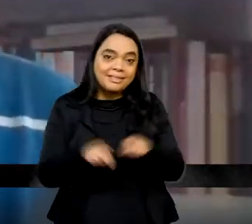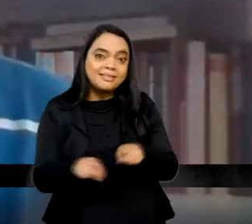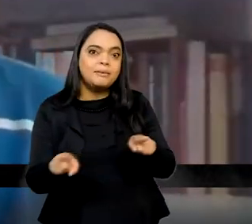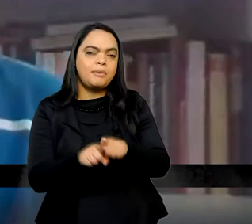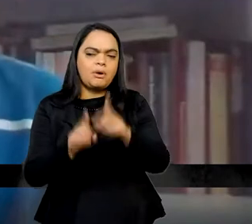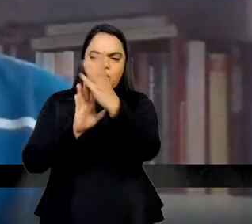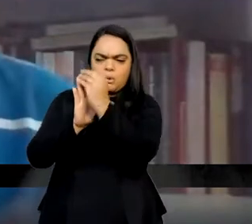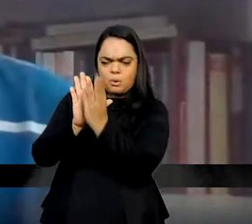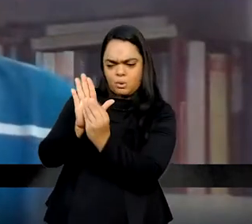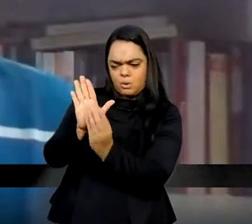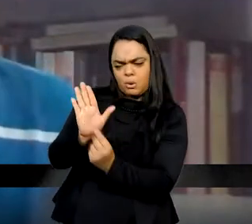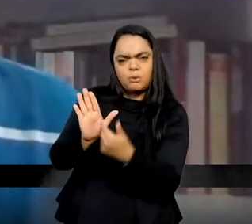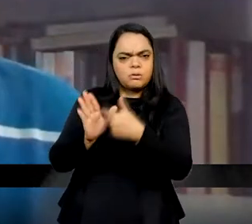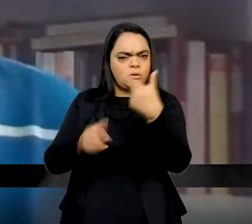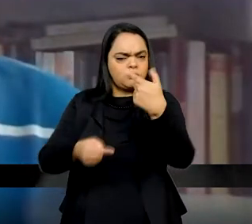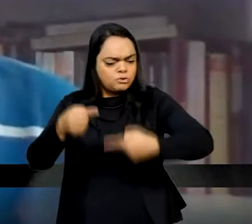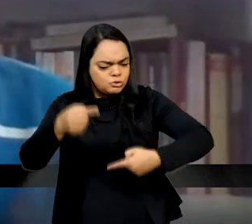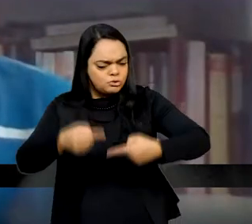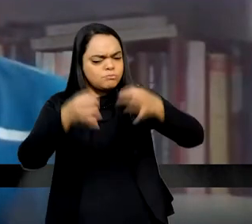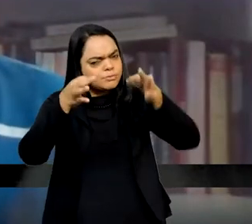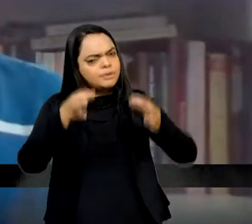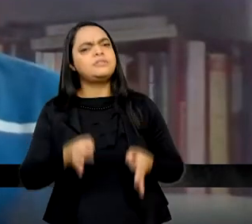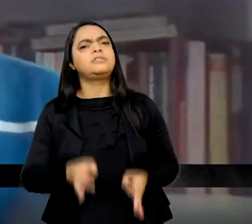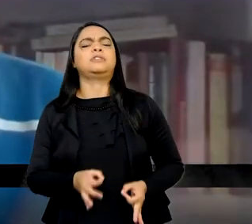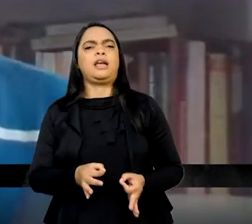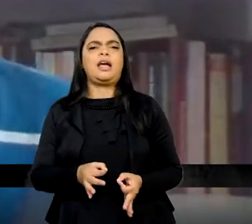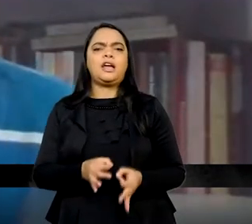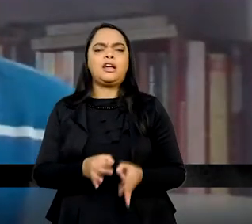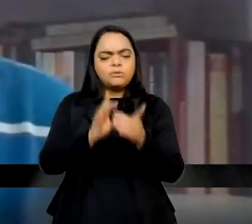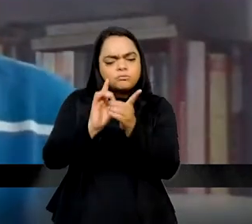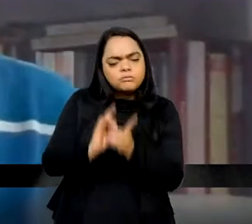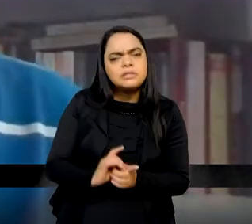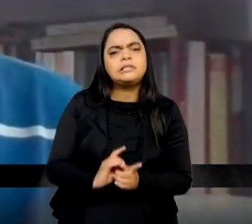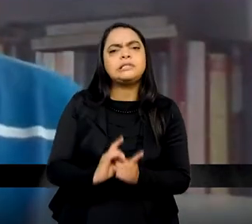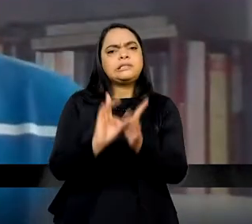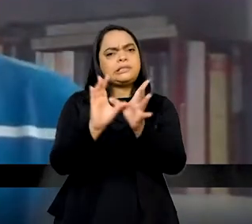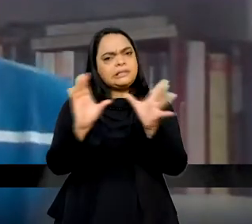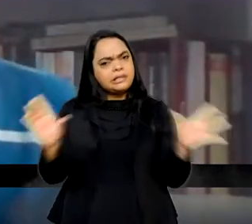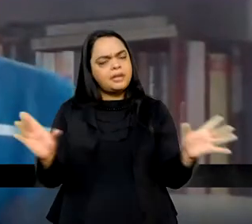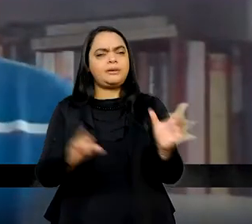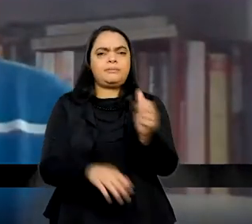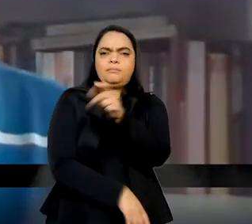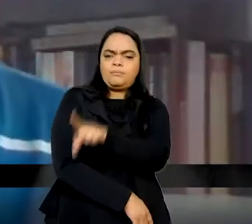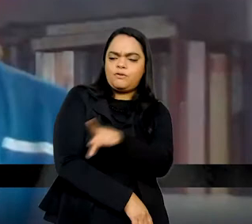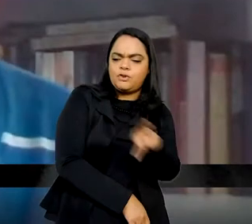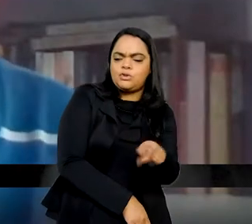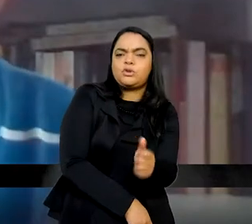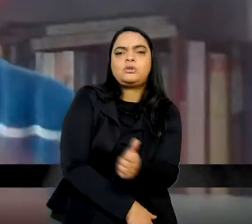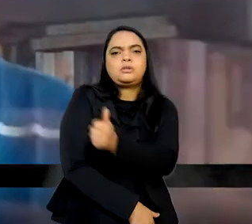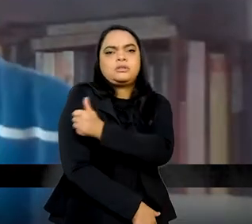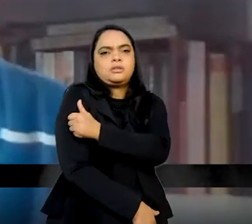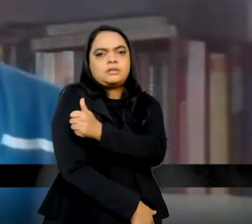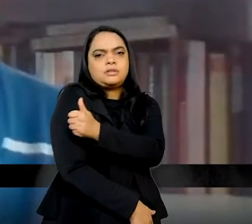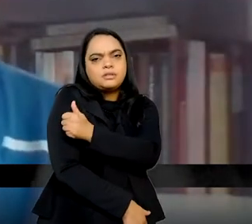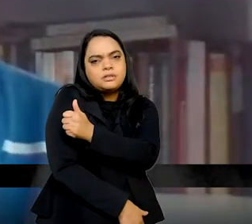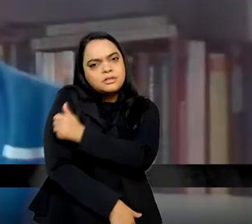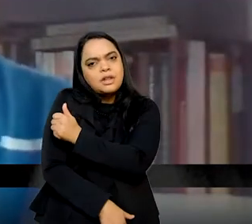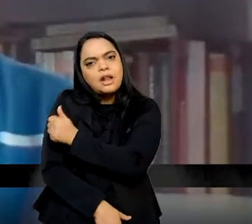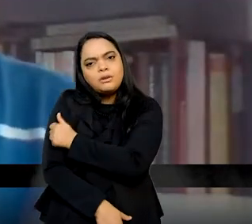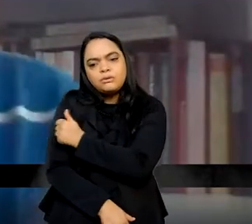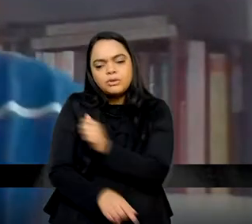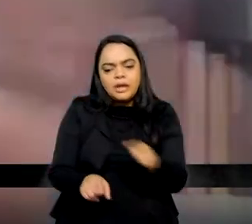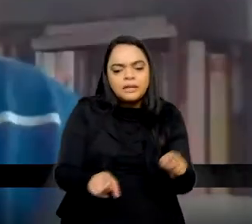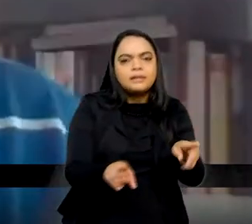sendo discutido de uma maneira bastante democrática, entre professores e alunos que se confundiam na sala de aula e na rua.